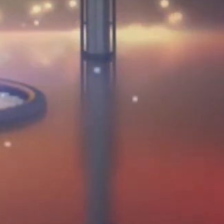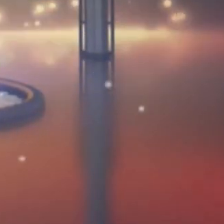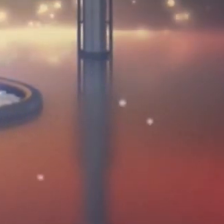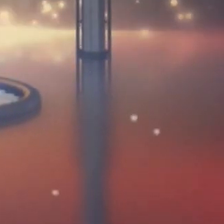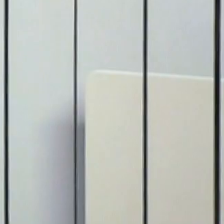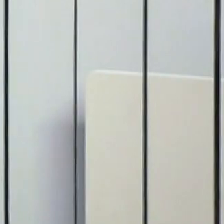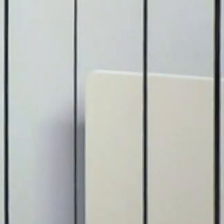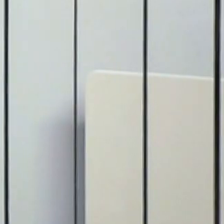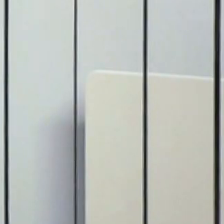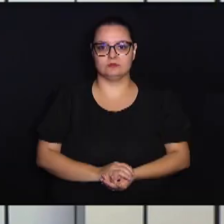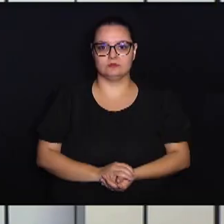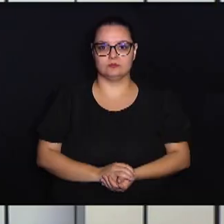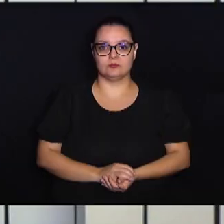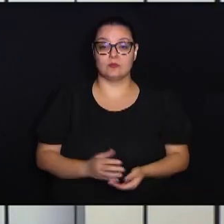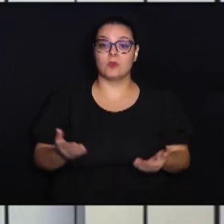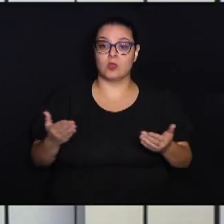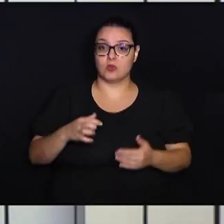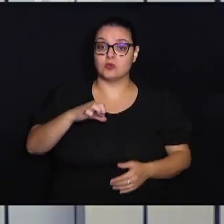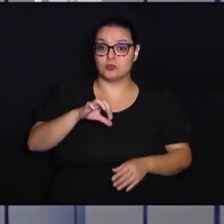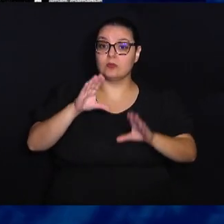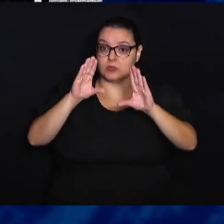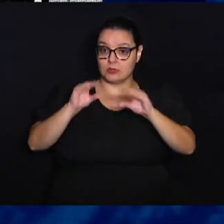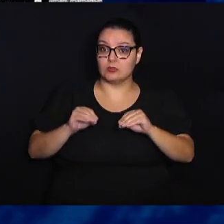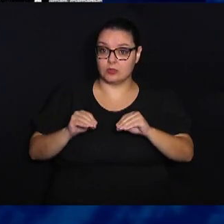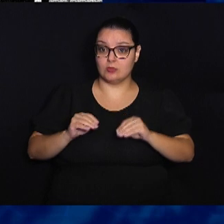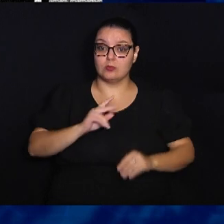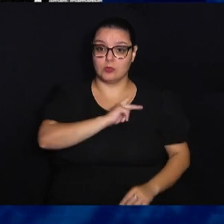a cultura no município de Campinas.